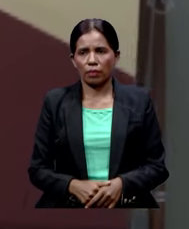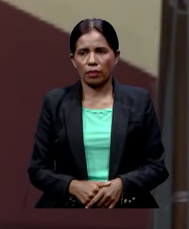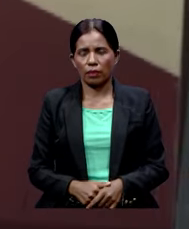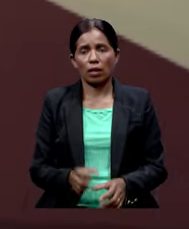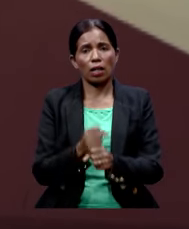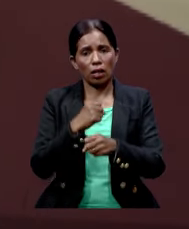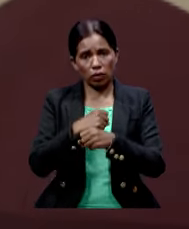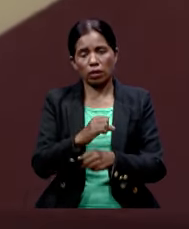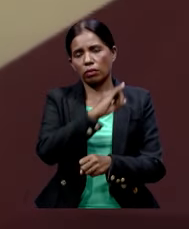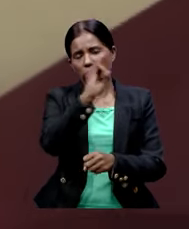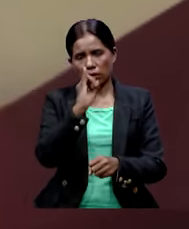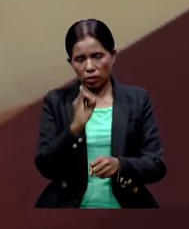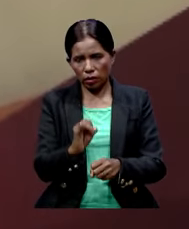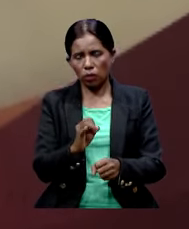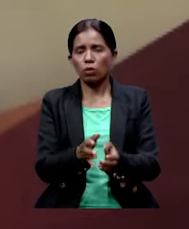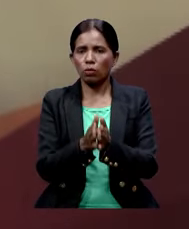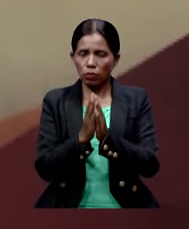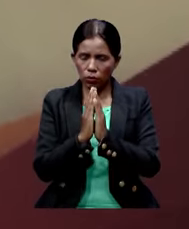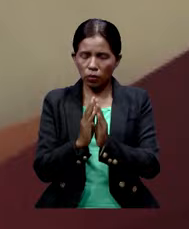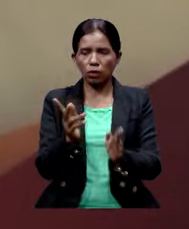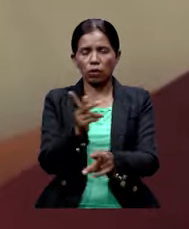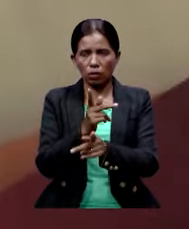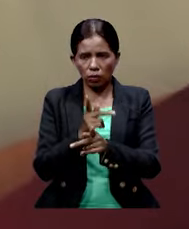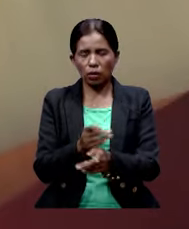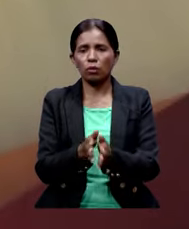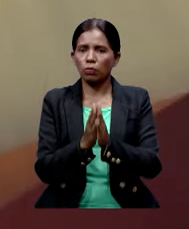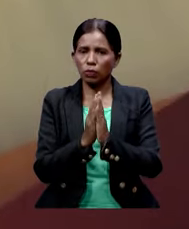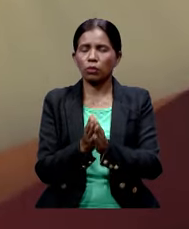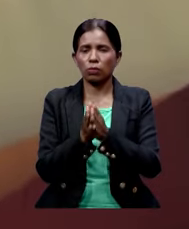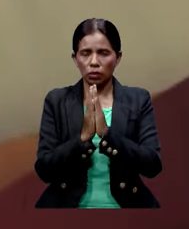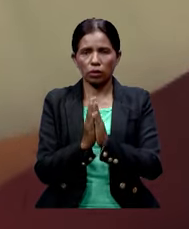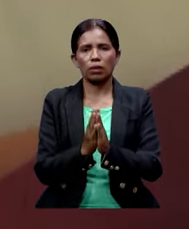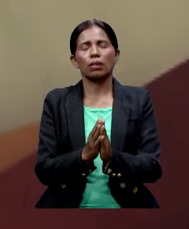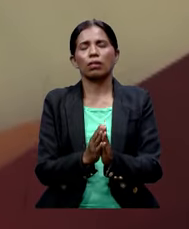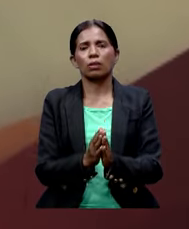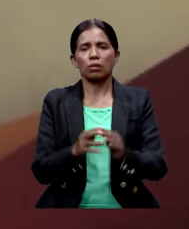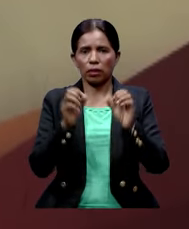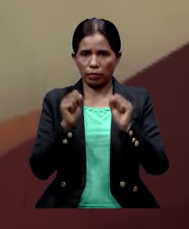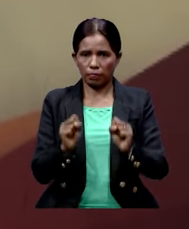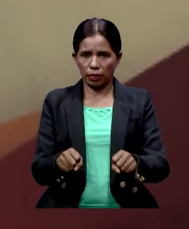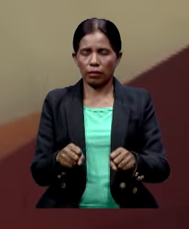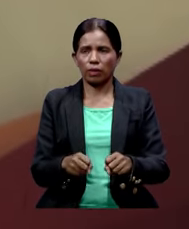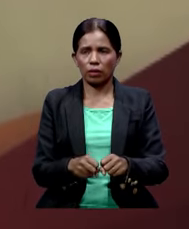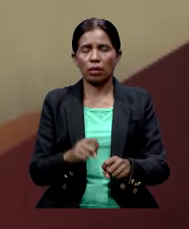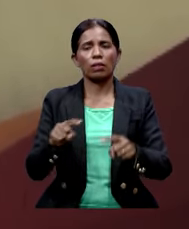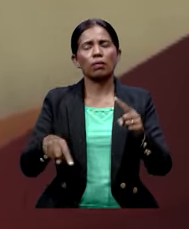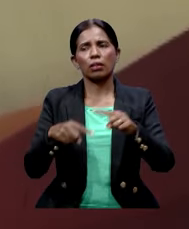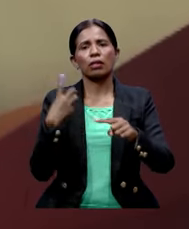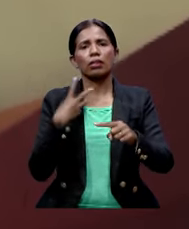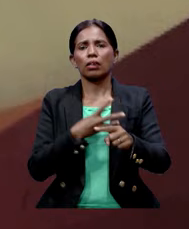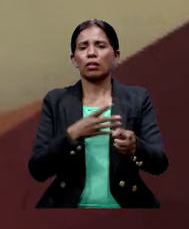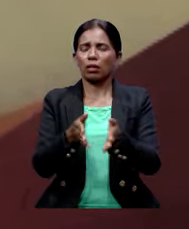Investiga. Investiga de dia, que investiga de dia, rodi. Bem, ele está